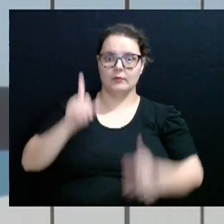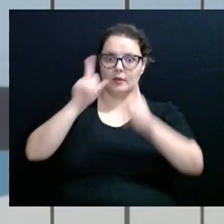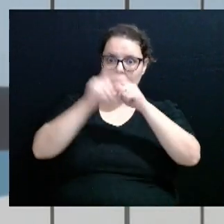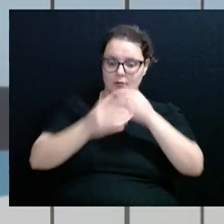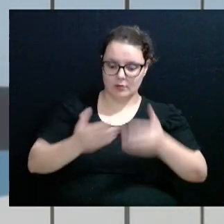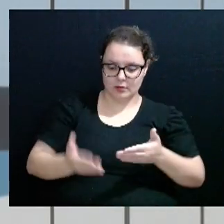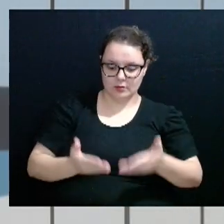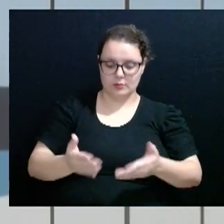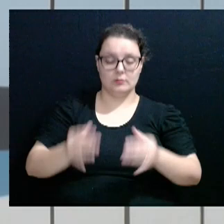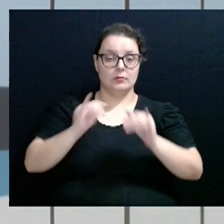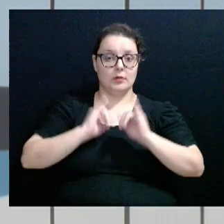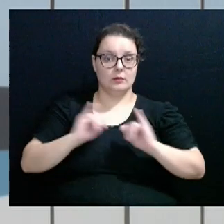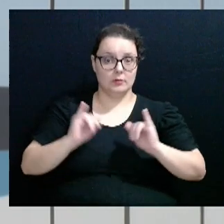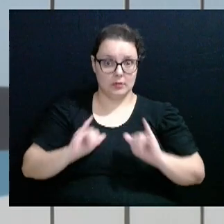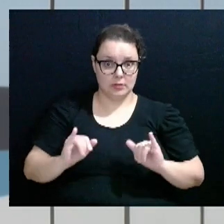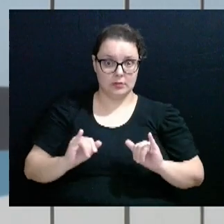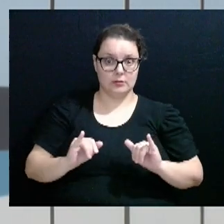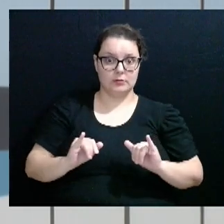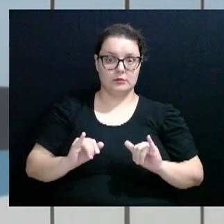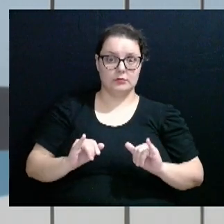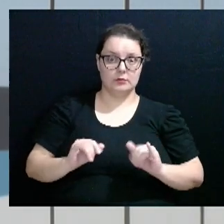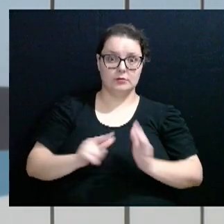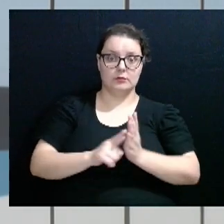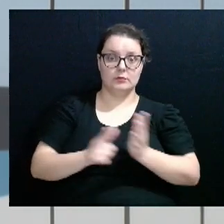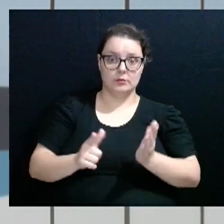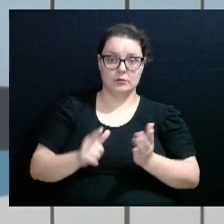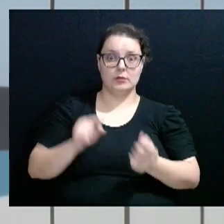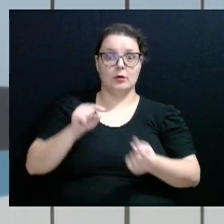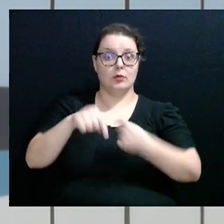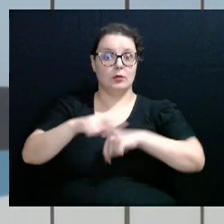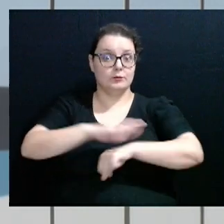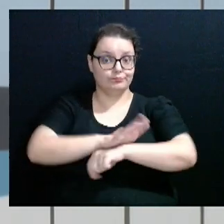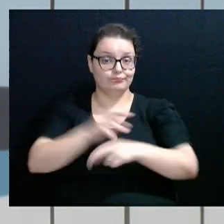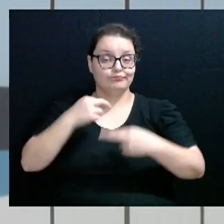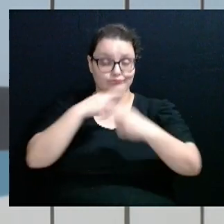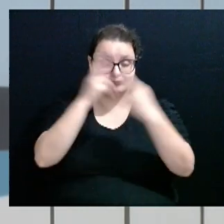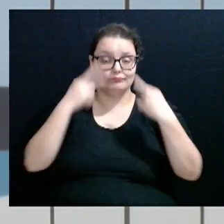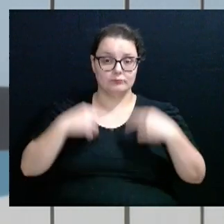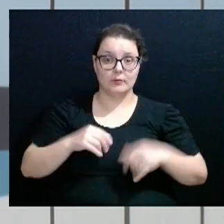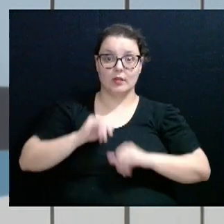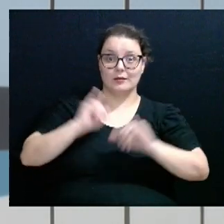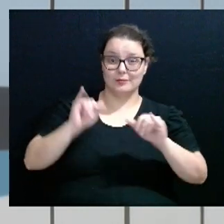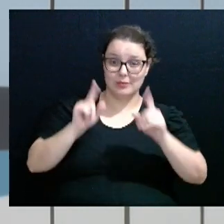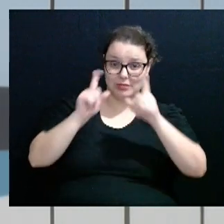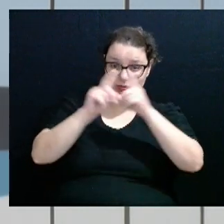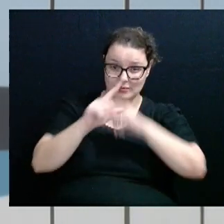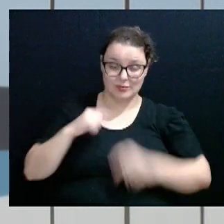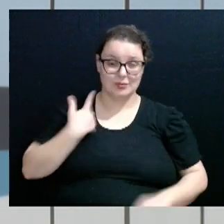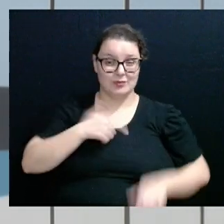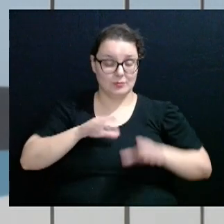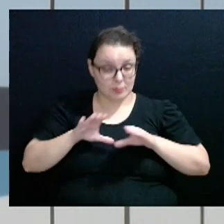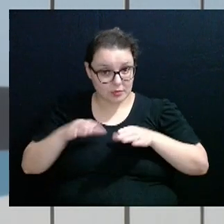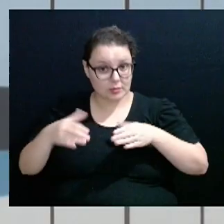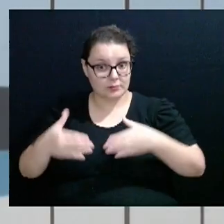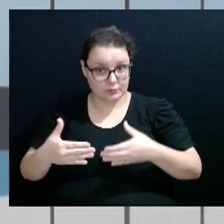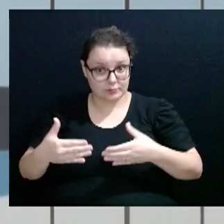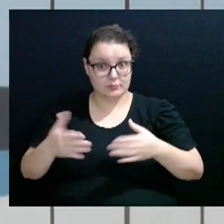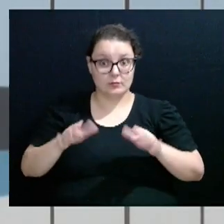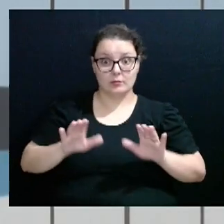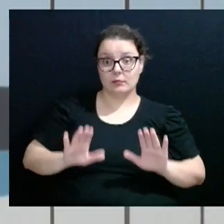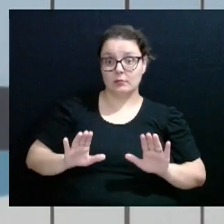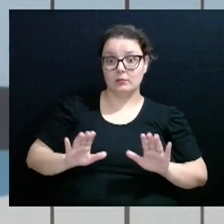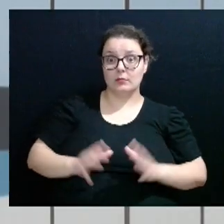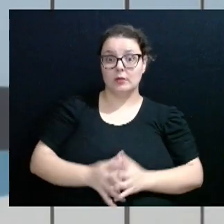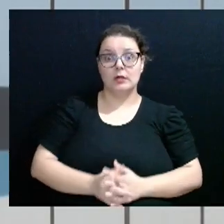notícias do jornalismo antirracista, que geralmente são notícias difíceis para a nossa comunidade, mas eu brinco também que